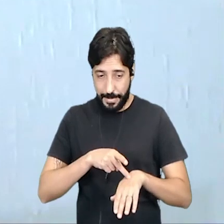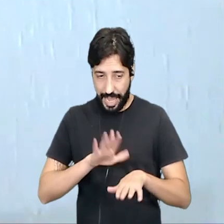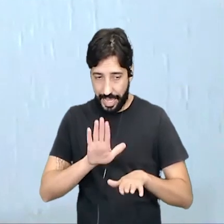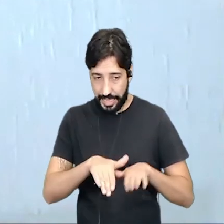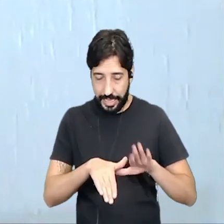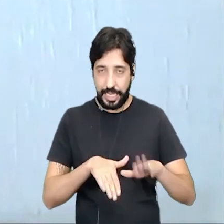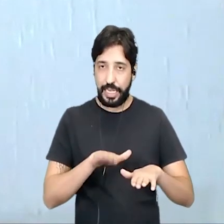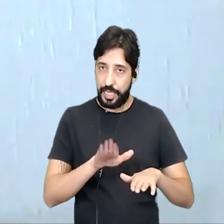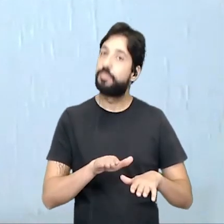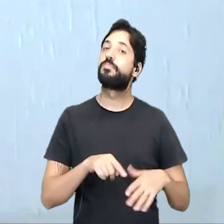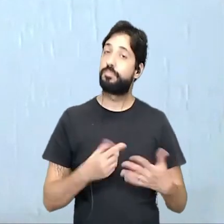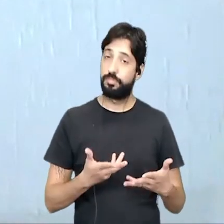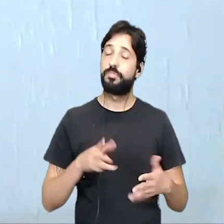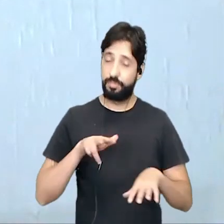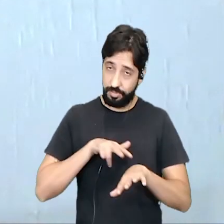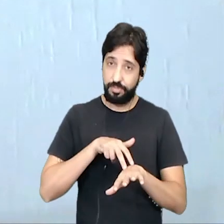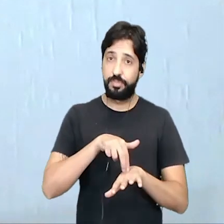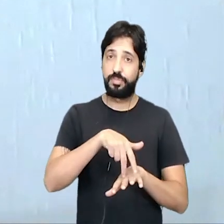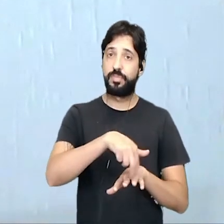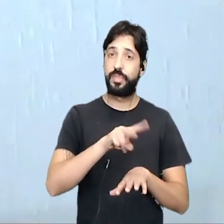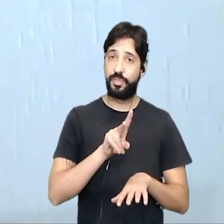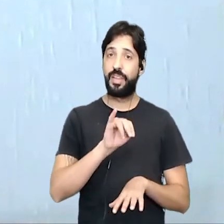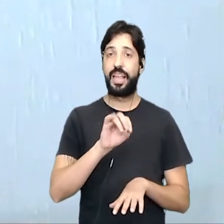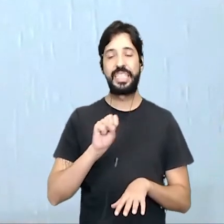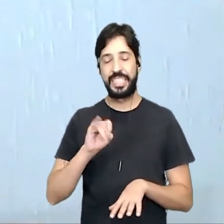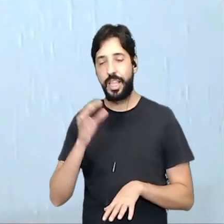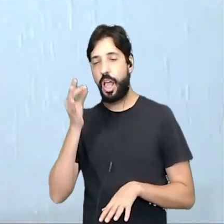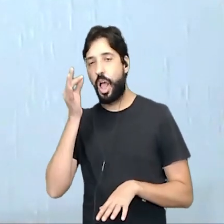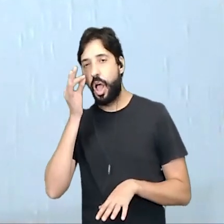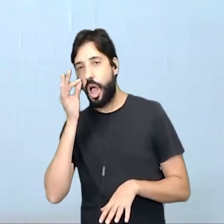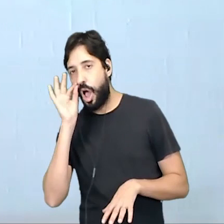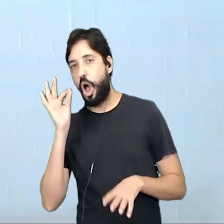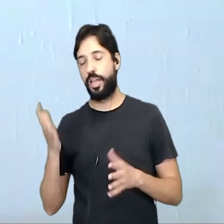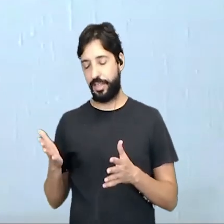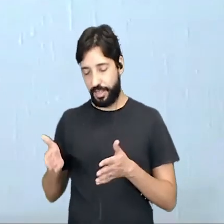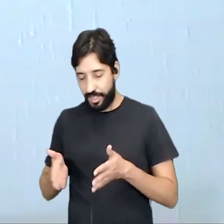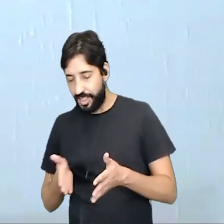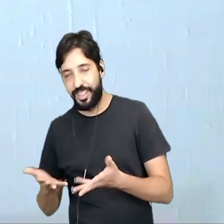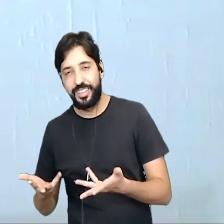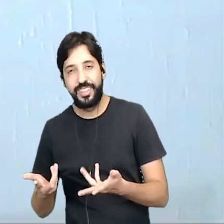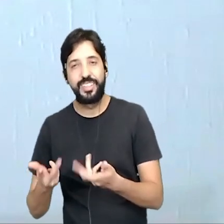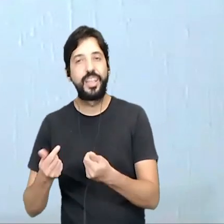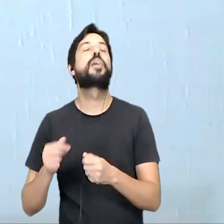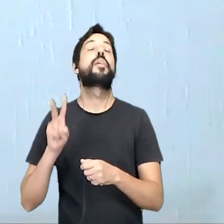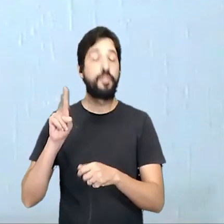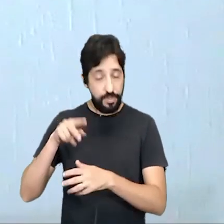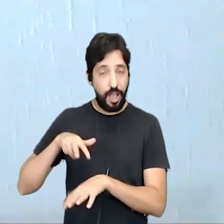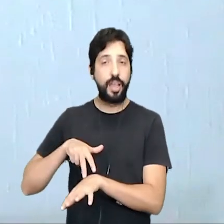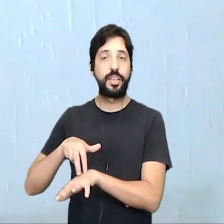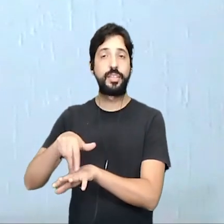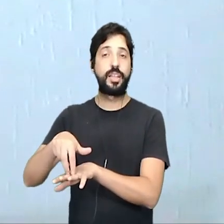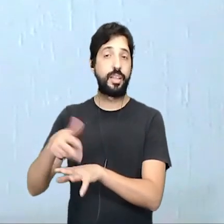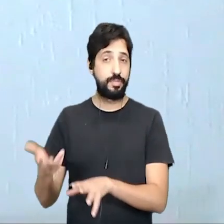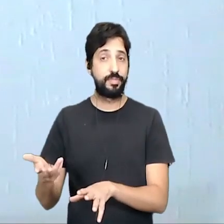se o caminho for de pedra, a gente vai ter que andar nele. Se ele for de rosas, a gente